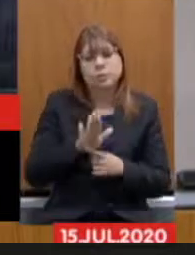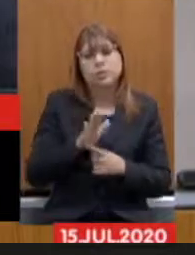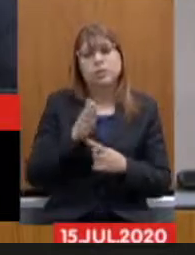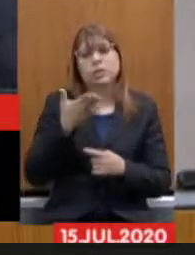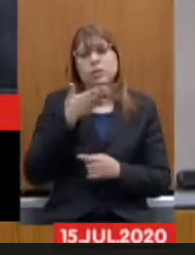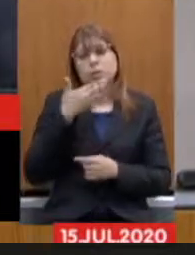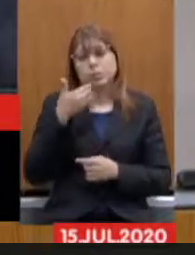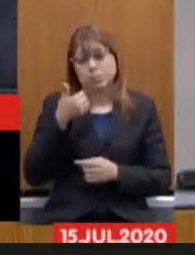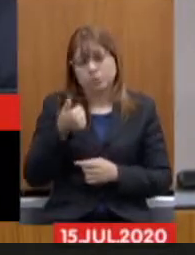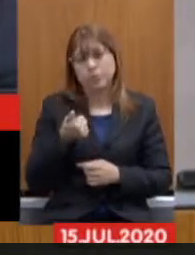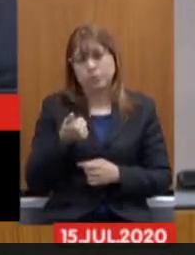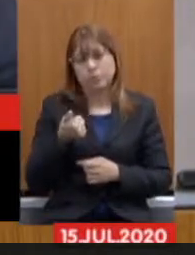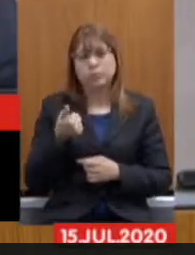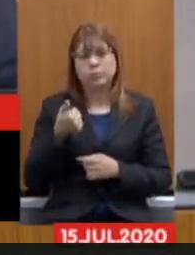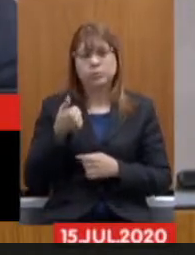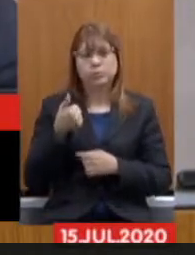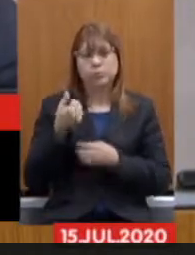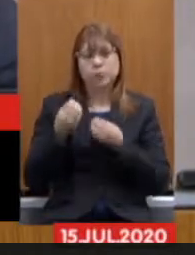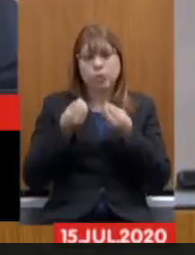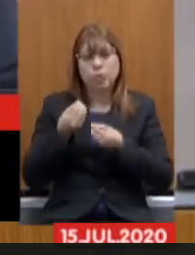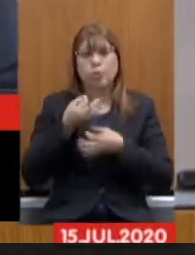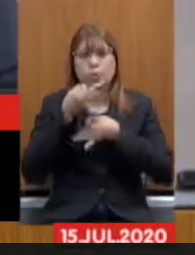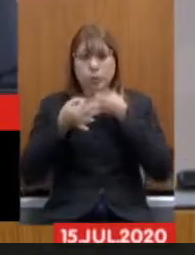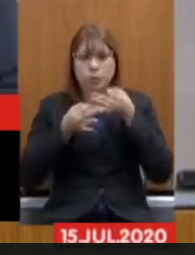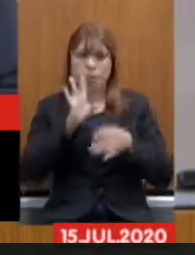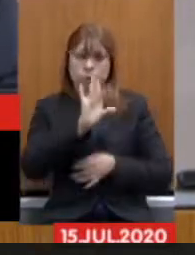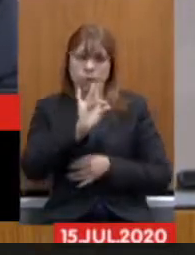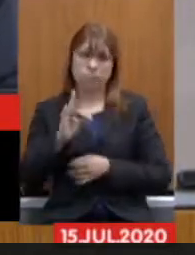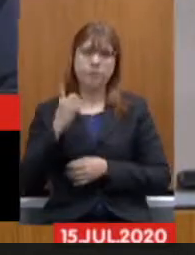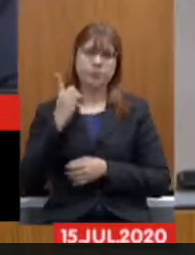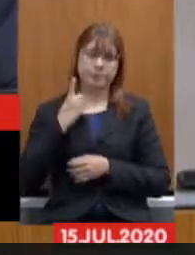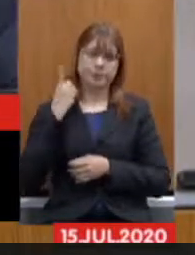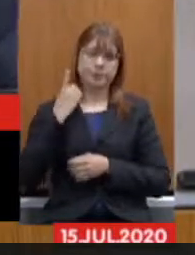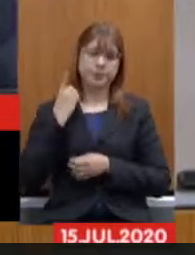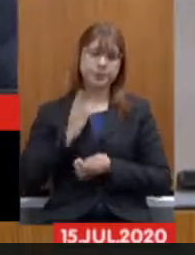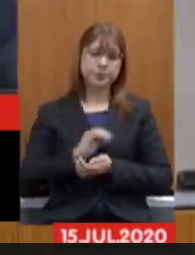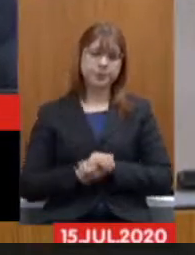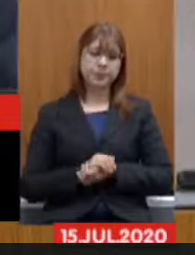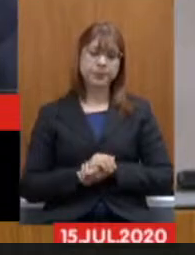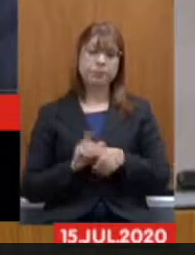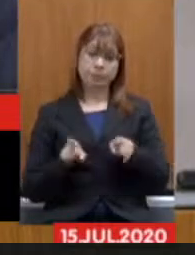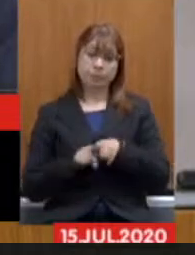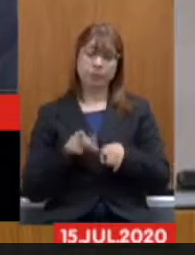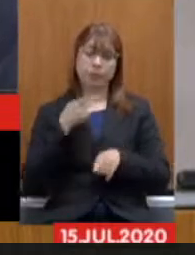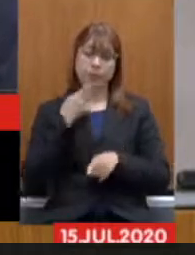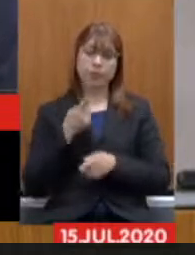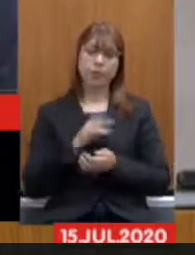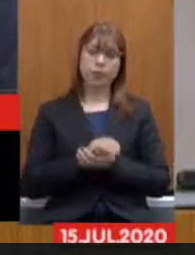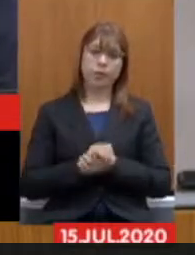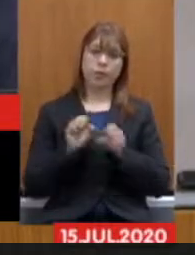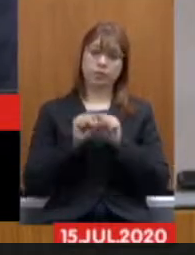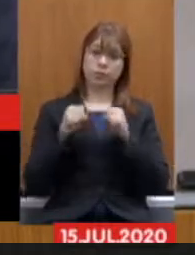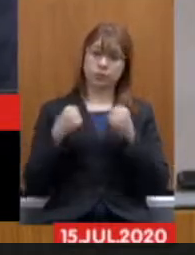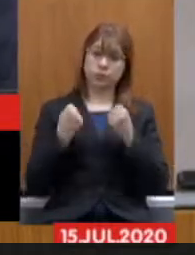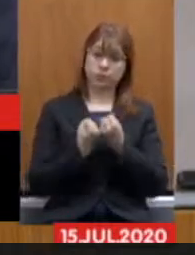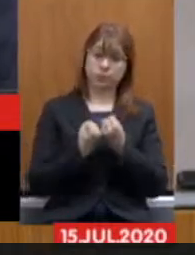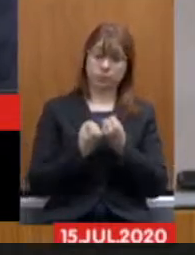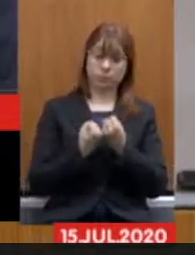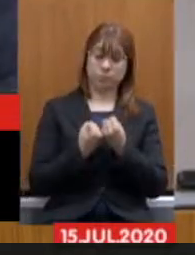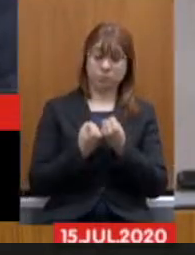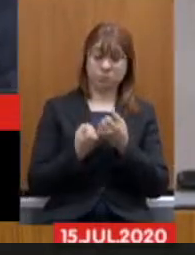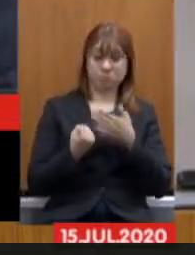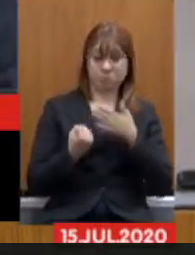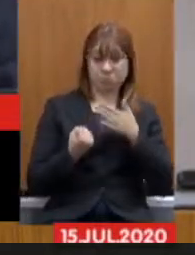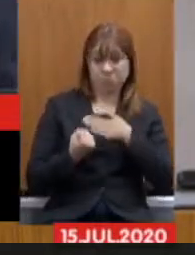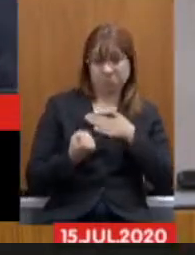possível é dos nossos nobres parlamentares é isso é que os seminários na minha opinião